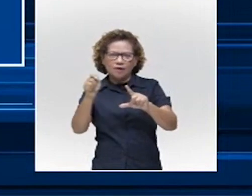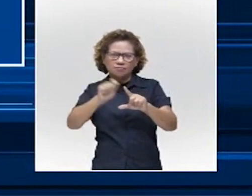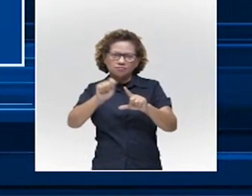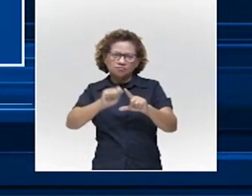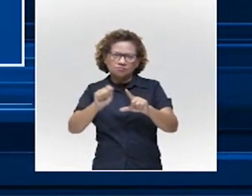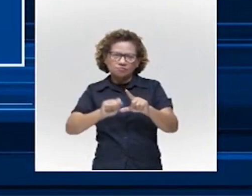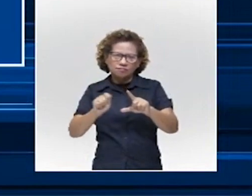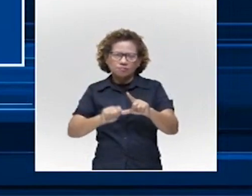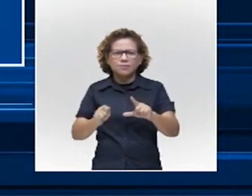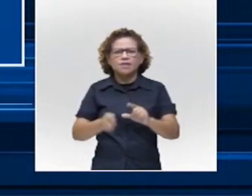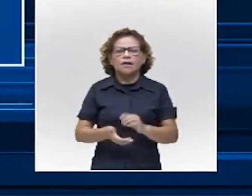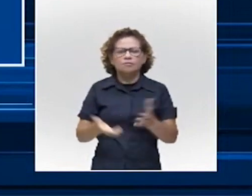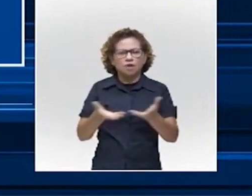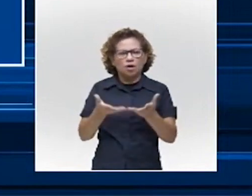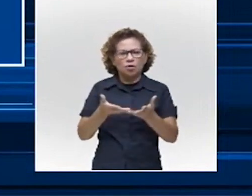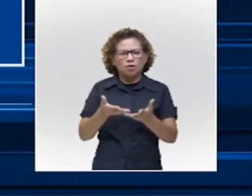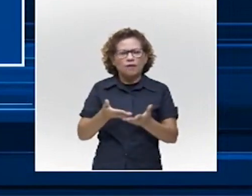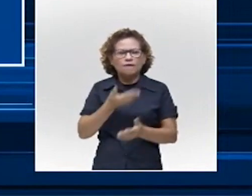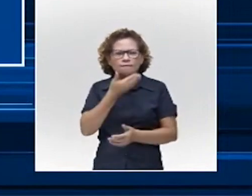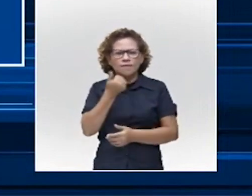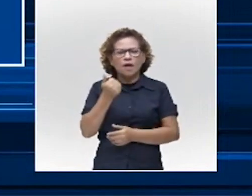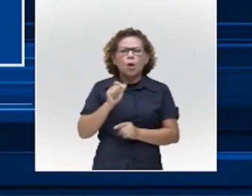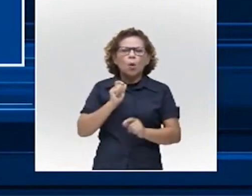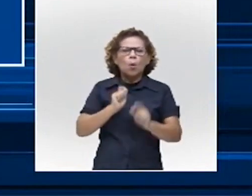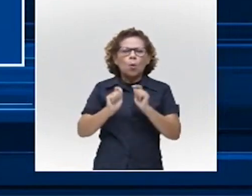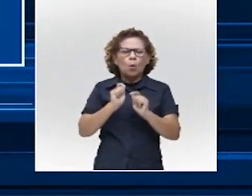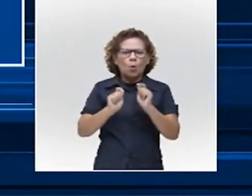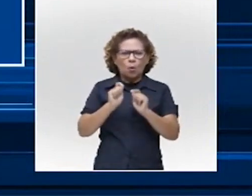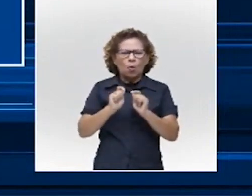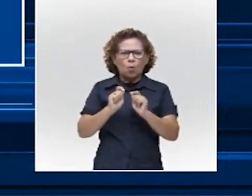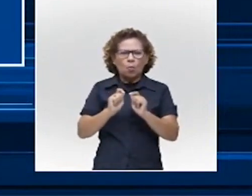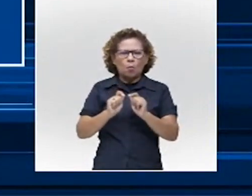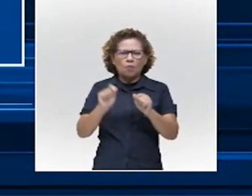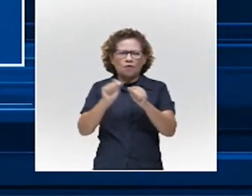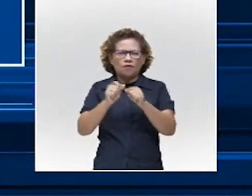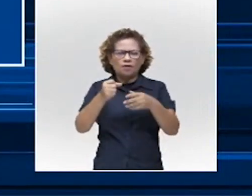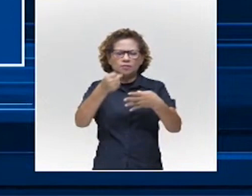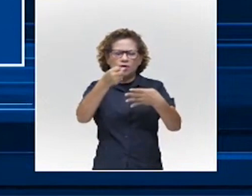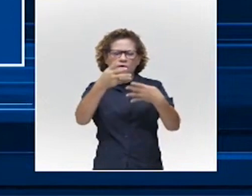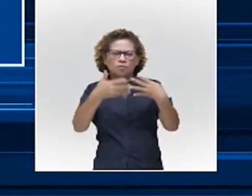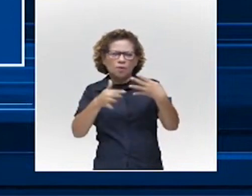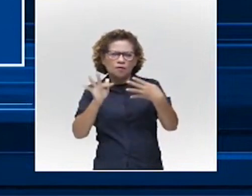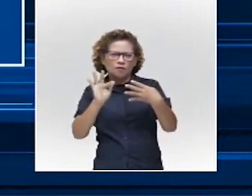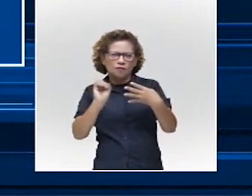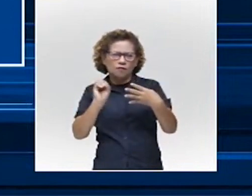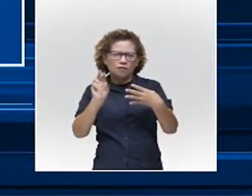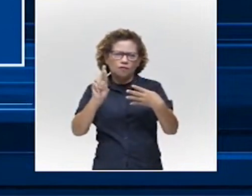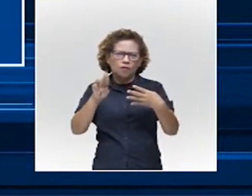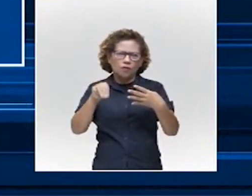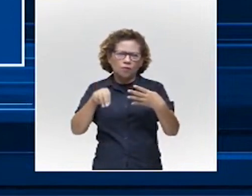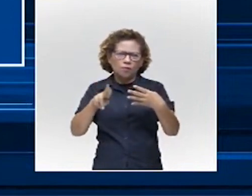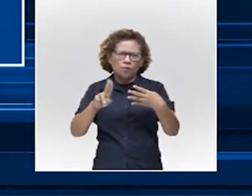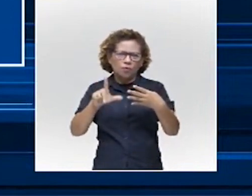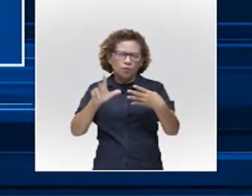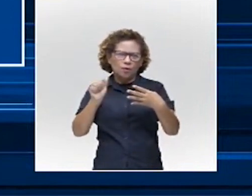Pitágoras para que a gente consiga determinar a fórmula que vai nos fornecer a medida da diagonal.